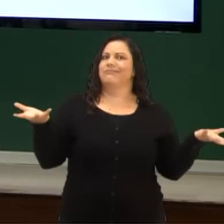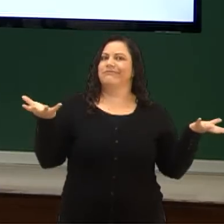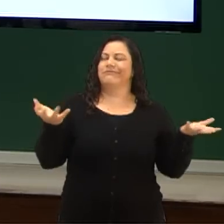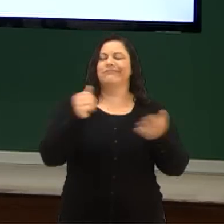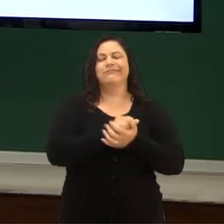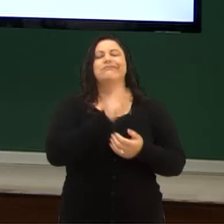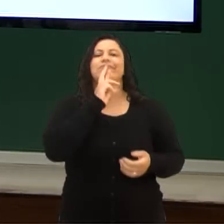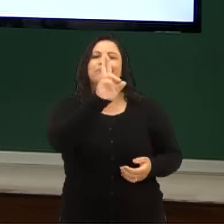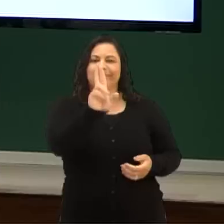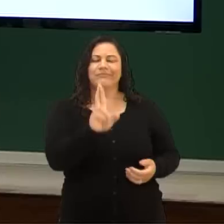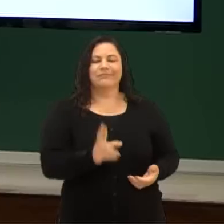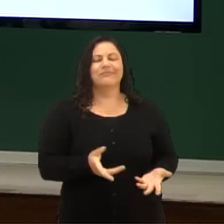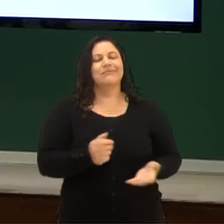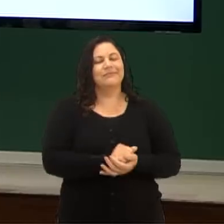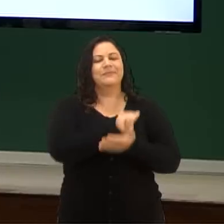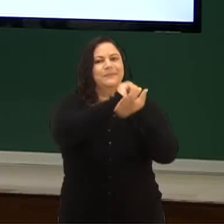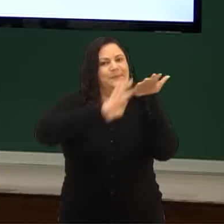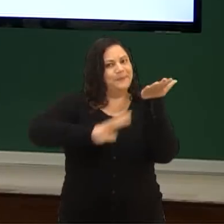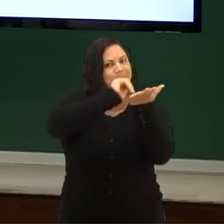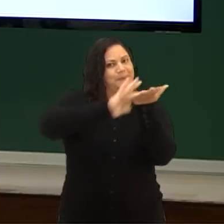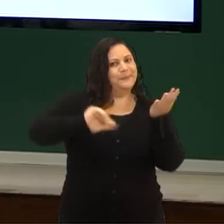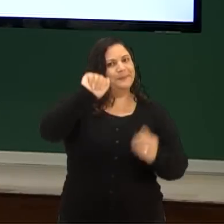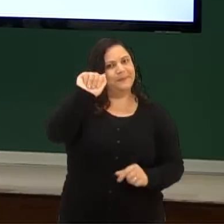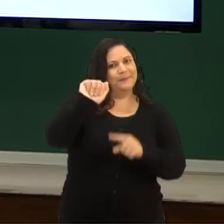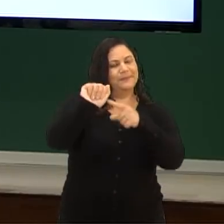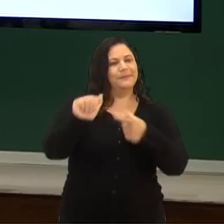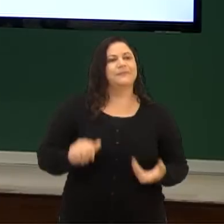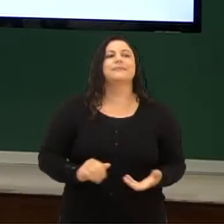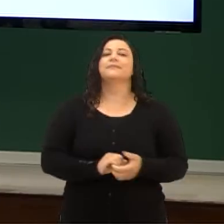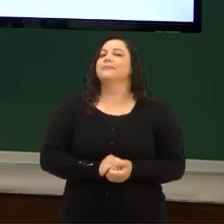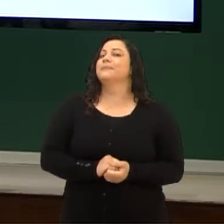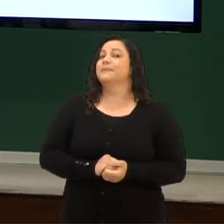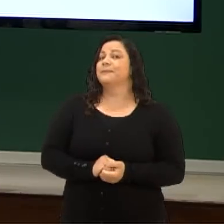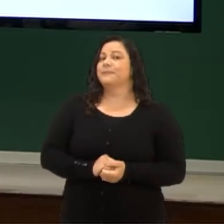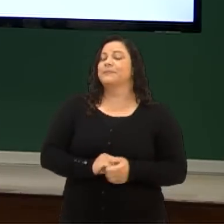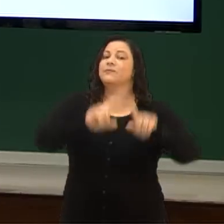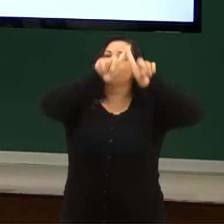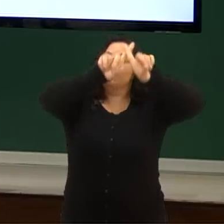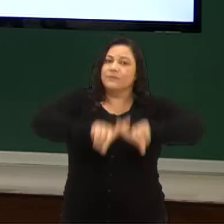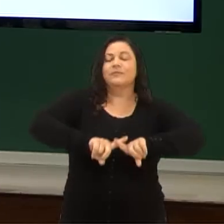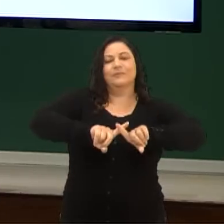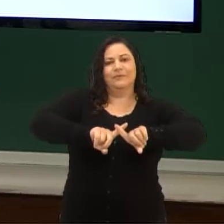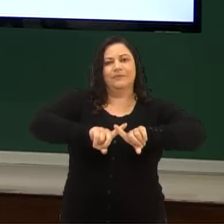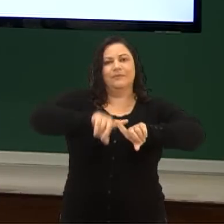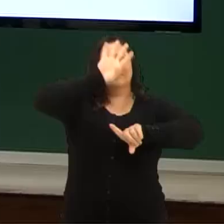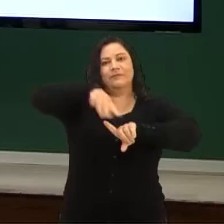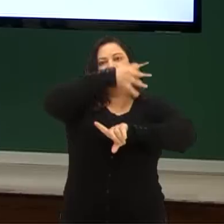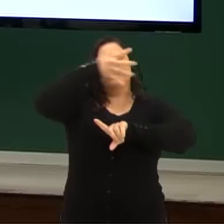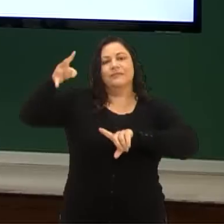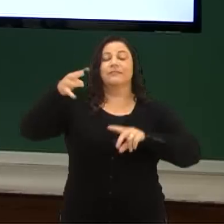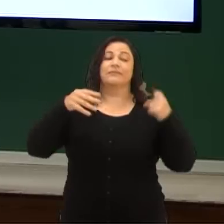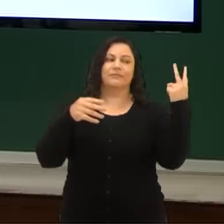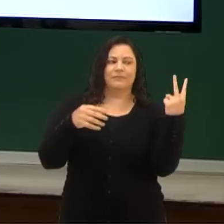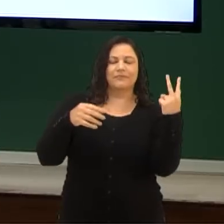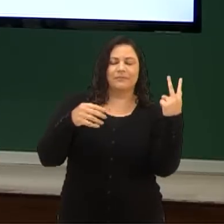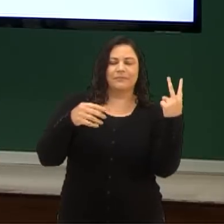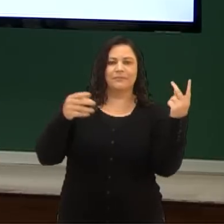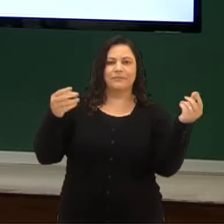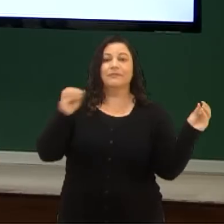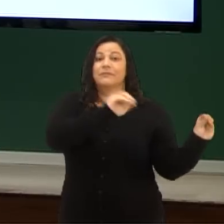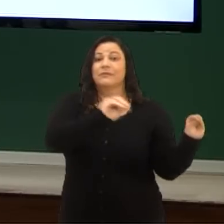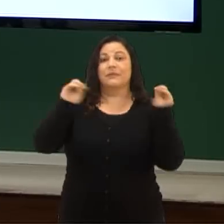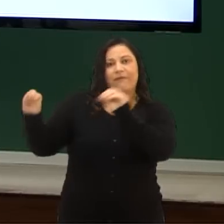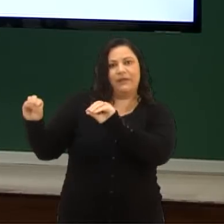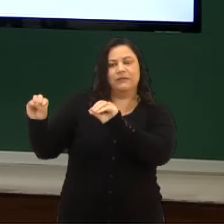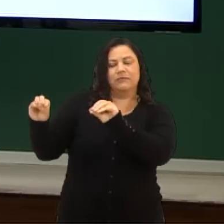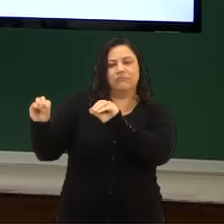A. Vamos lá. O que ele quer que você faça aqui? Quer que você multiplique a matriz por 2, a matriz A, e faça a transposta.